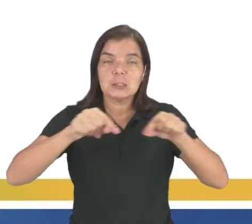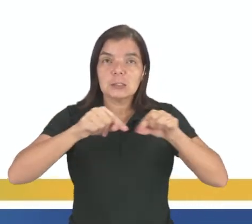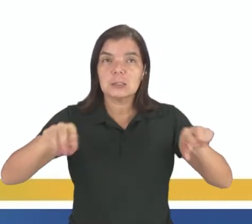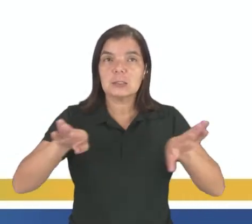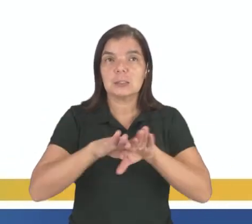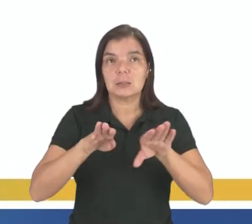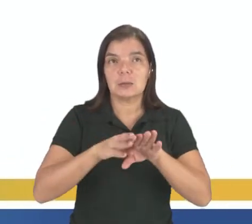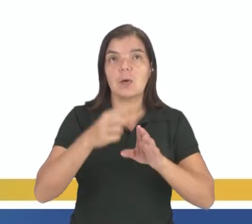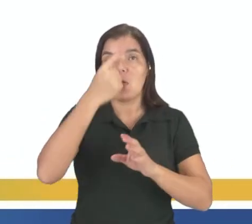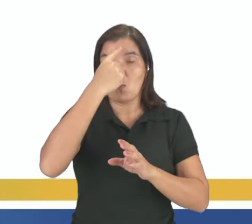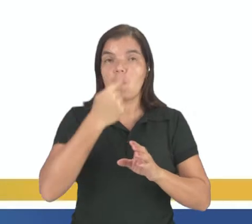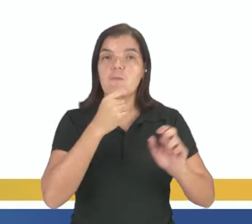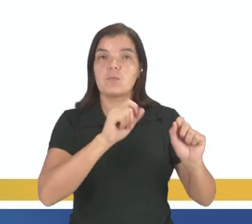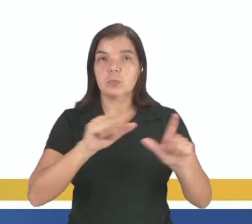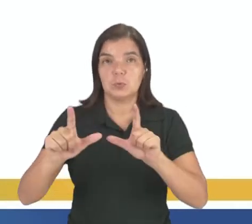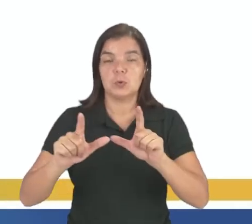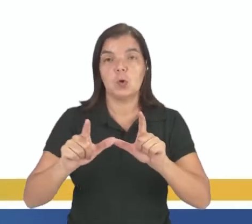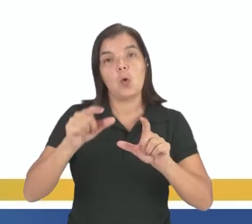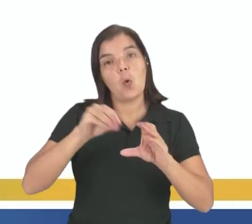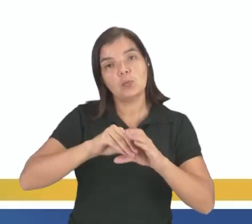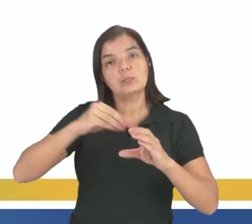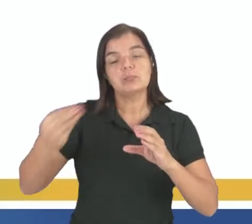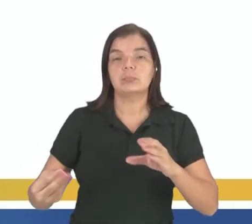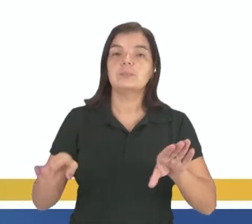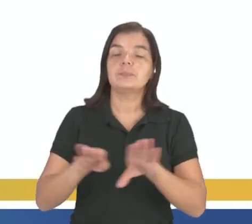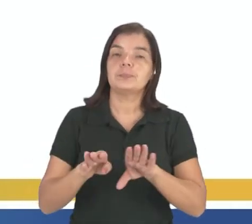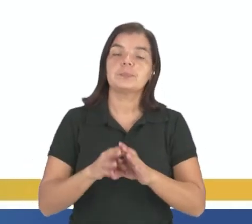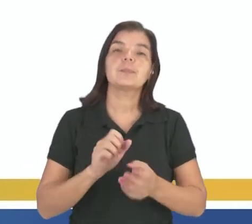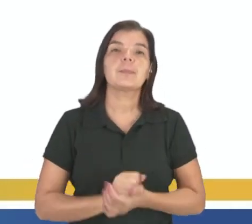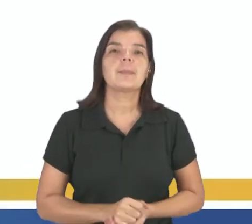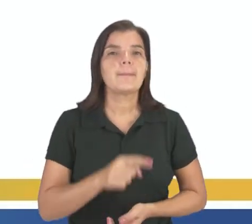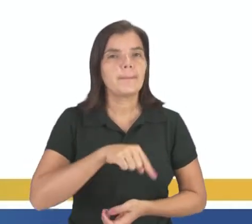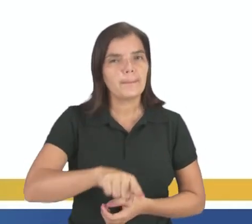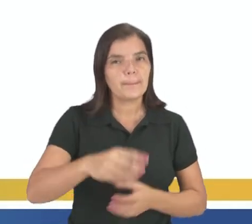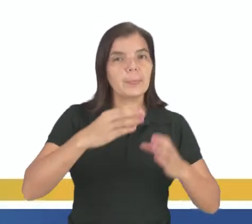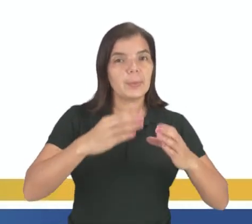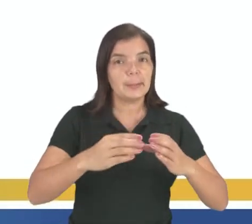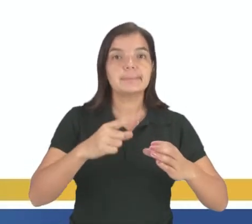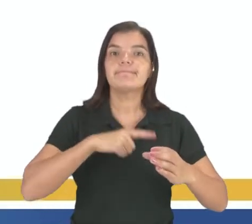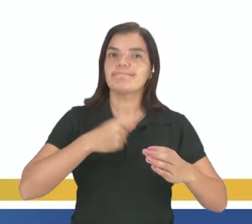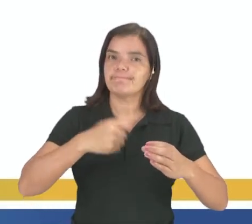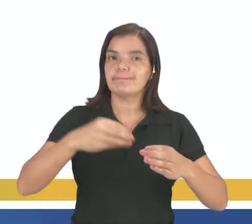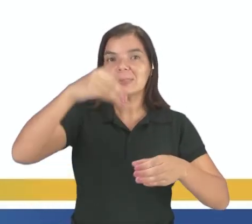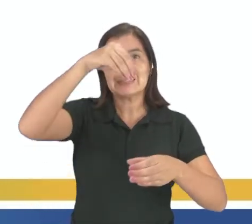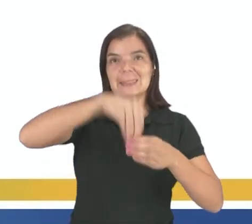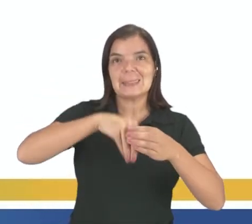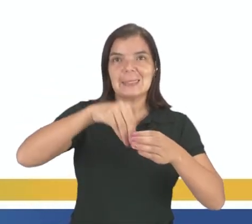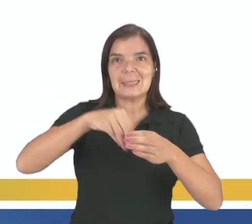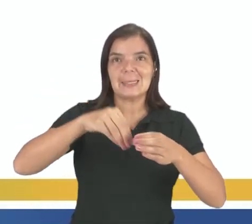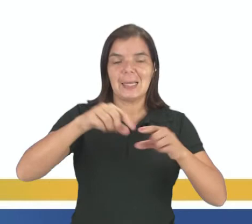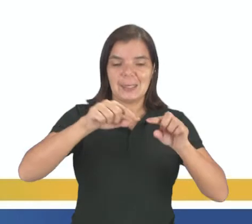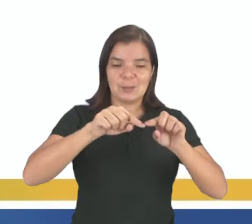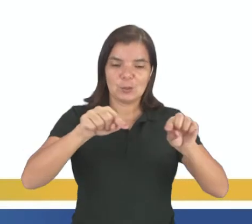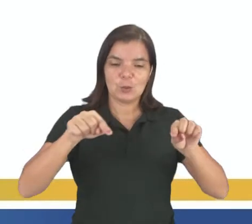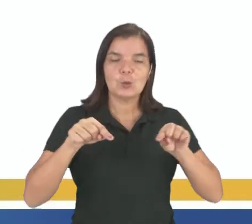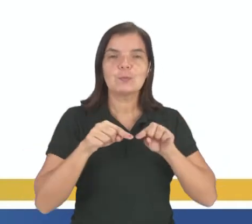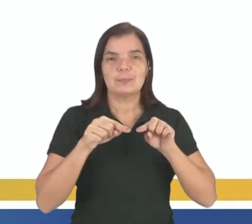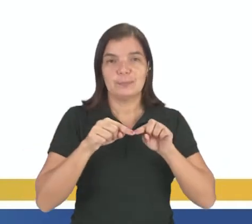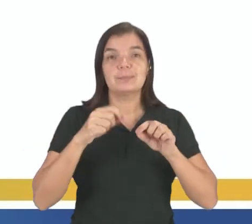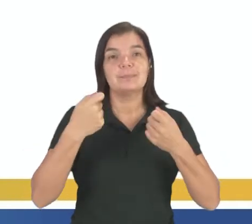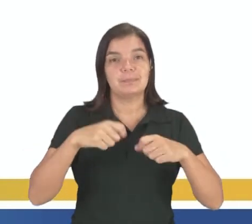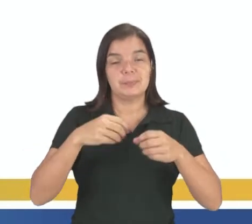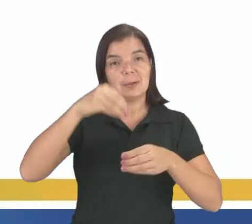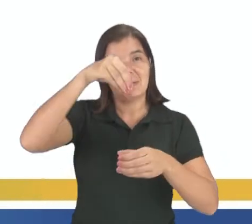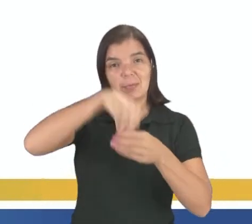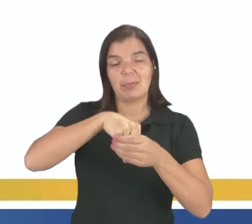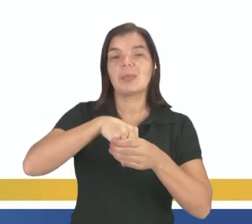ou de meta o ainda do lado de fora como tá aí na imagem agora a bola sei que está dentro daquele quadrante Zinho tá ela